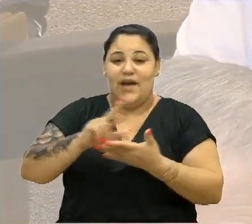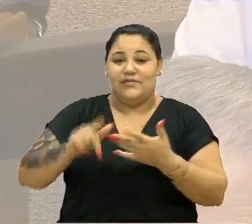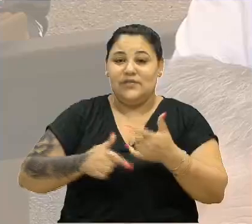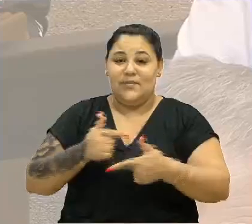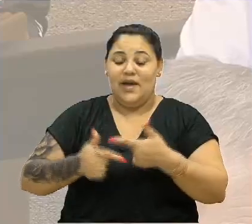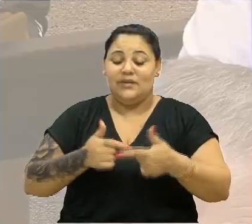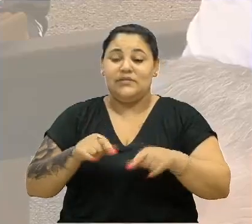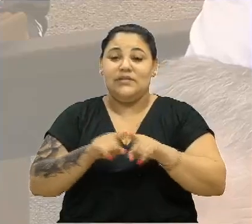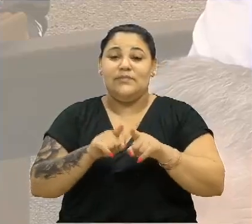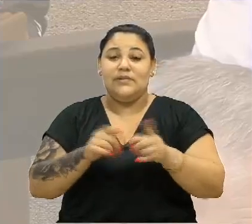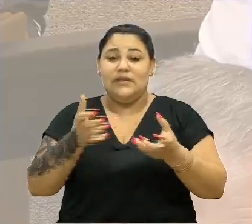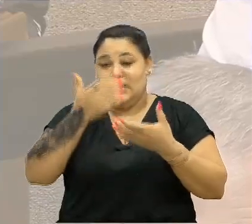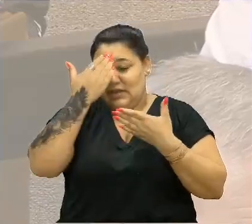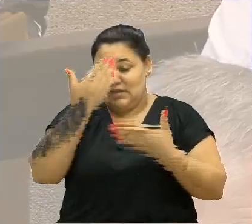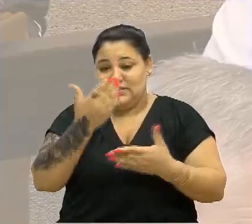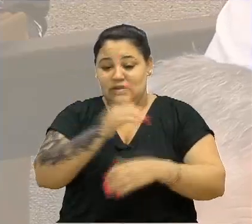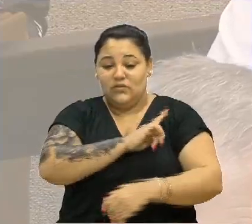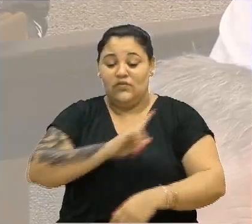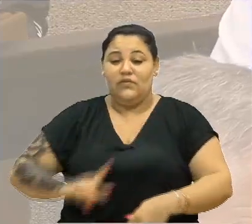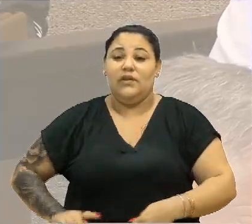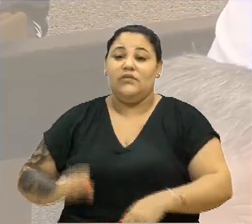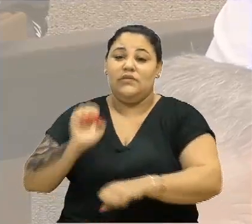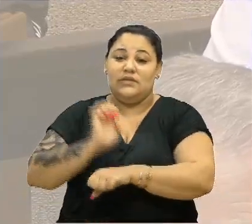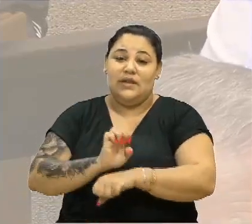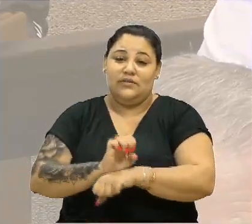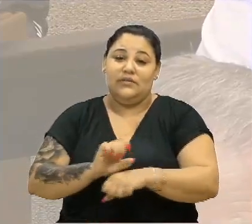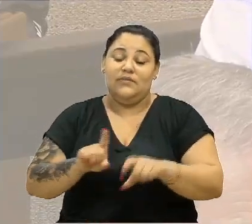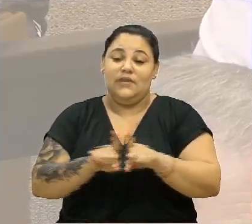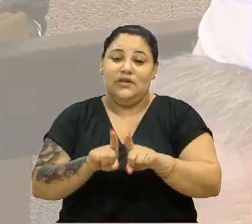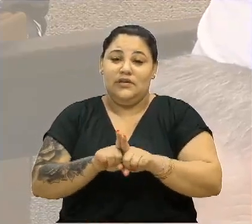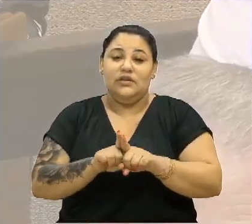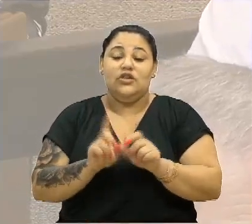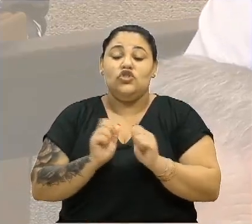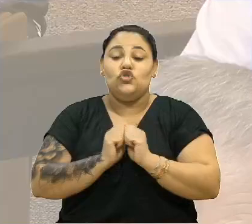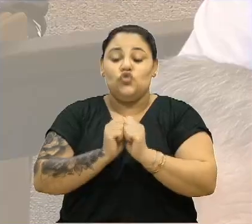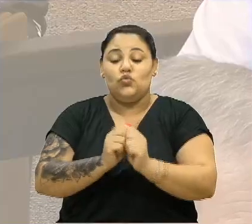também agradecer ao governo estadual, que, através também do nosso